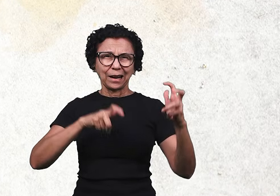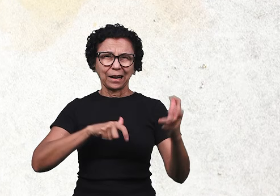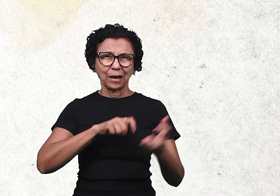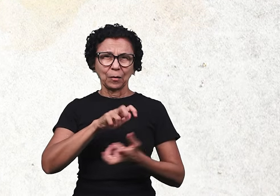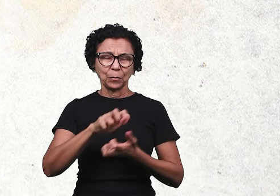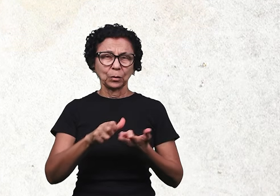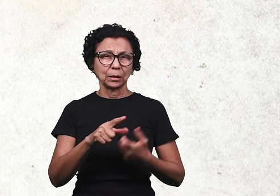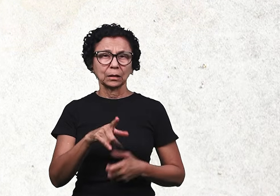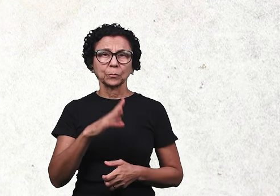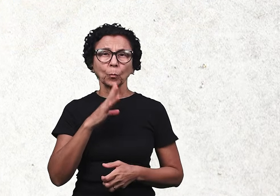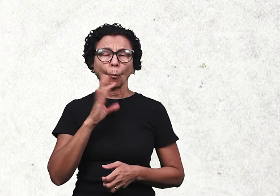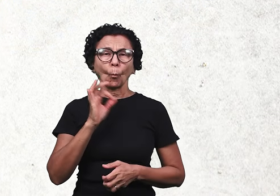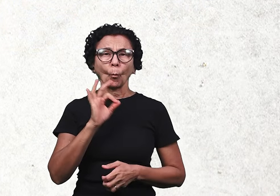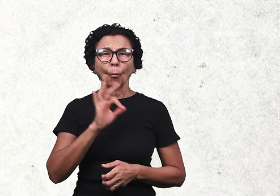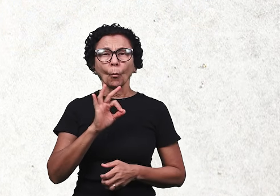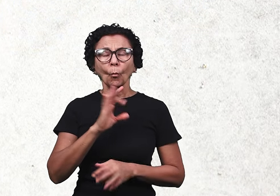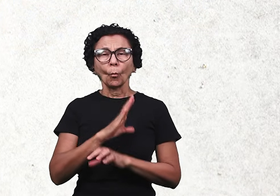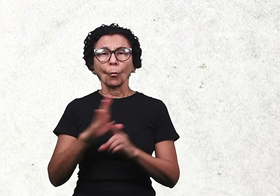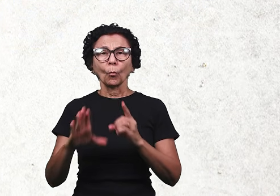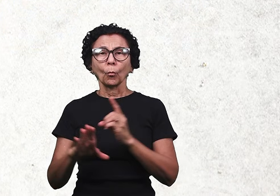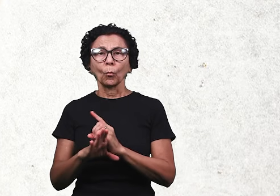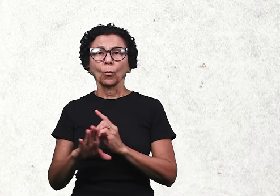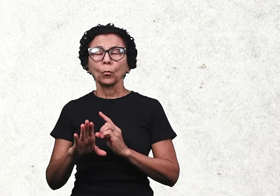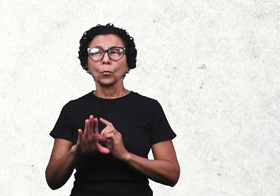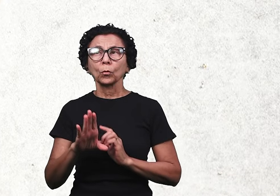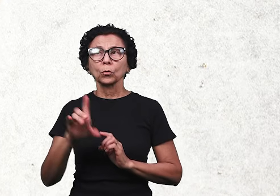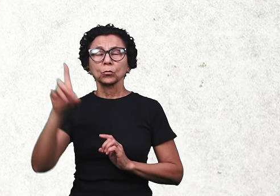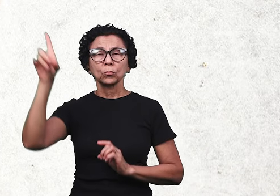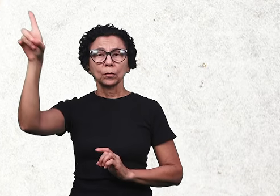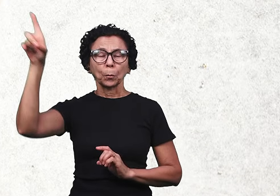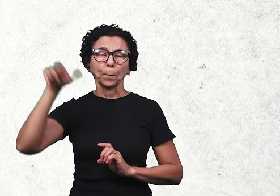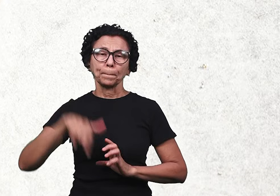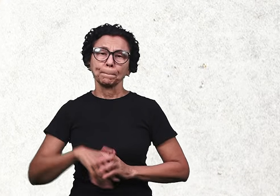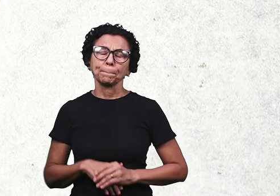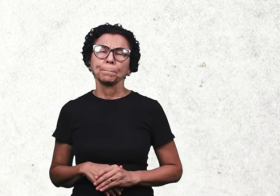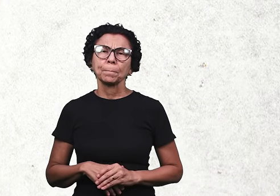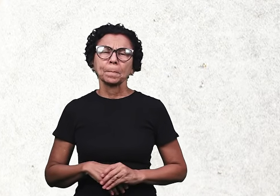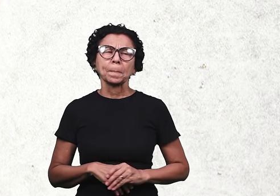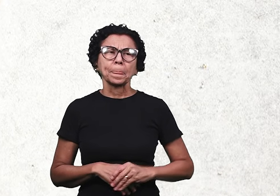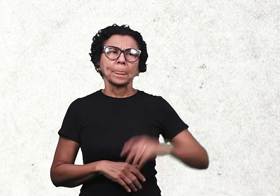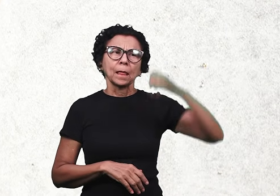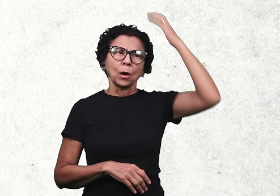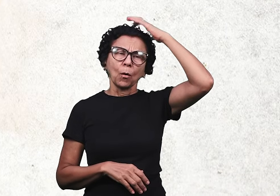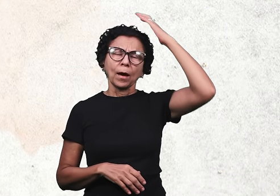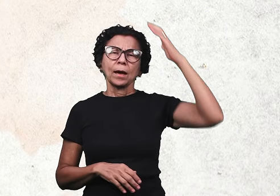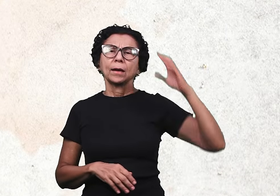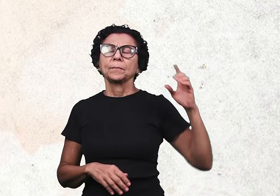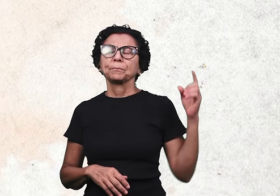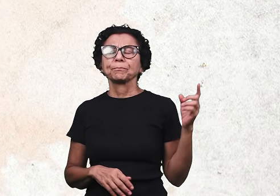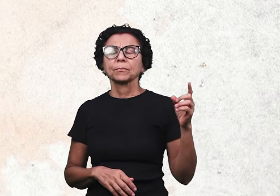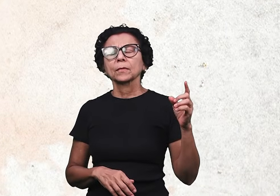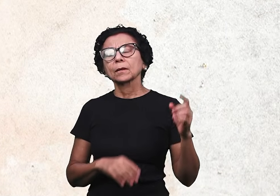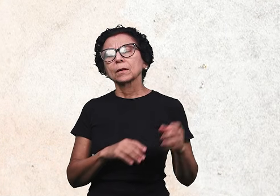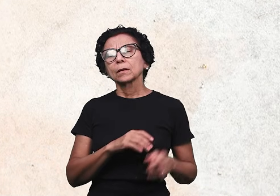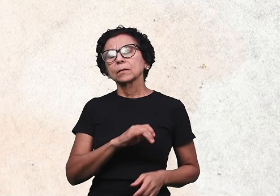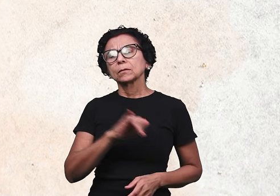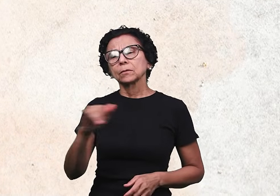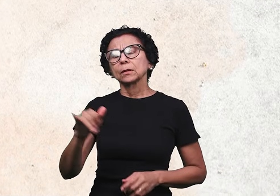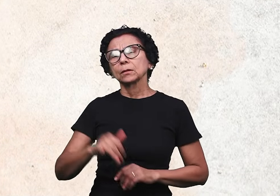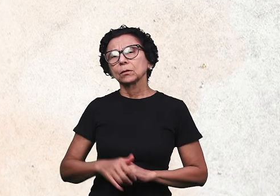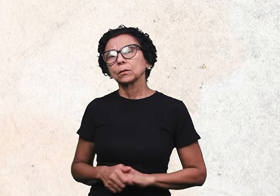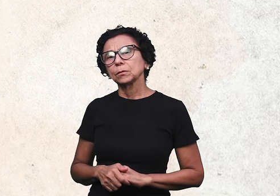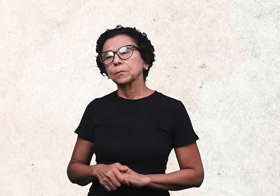o culto do Deus da terra. Então o rei da Síria mandou dizer: leva ali uns sacerdotes